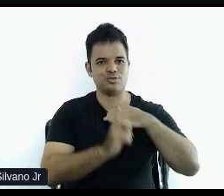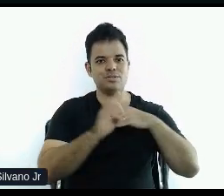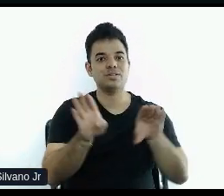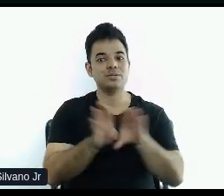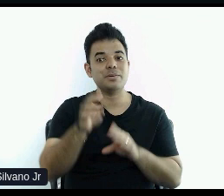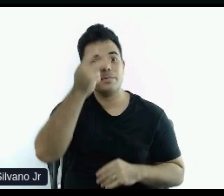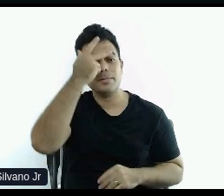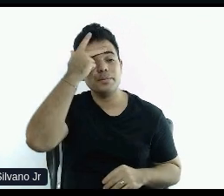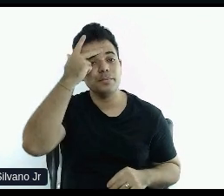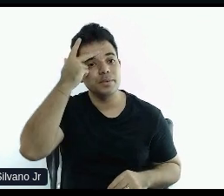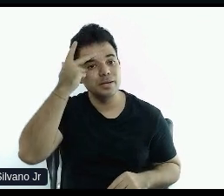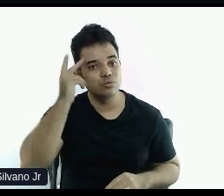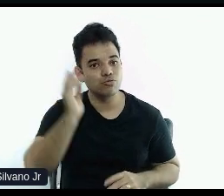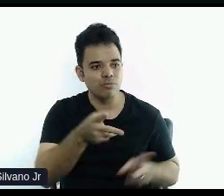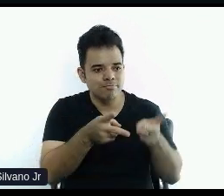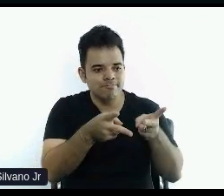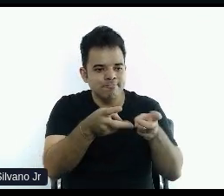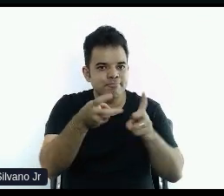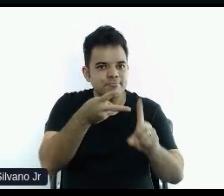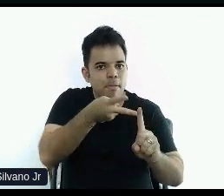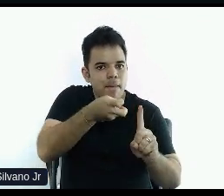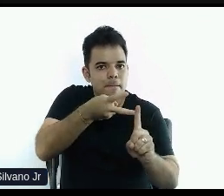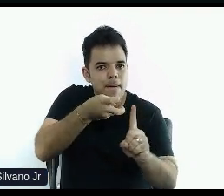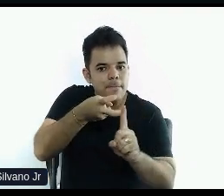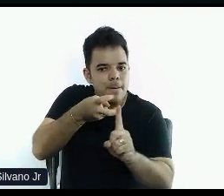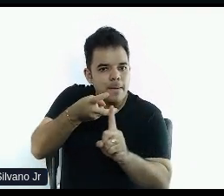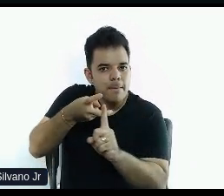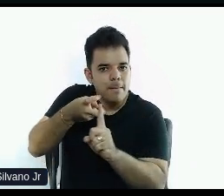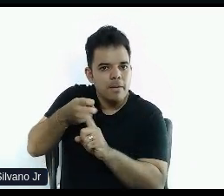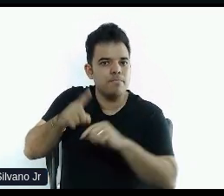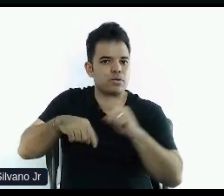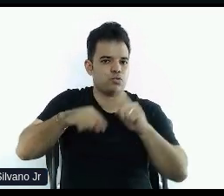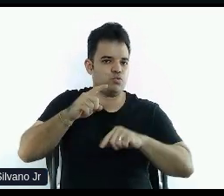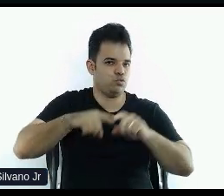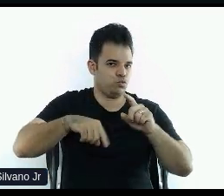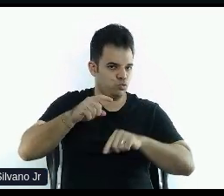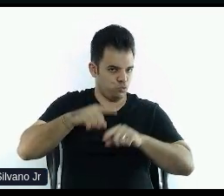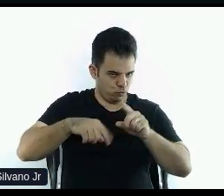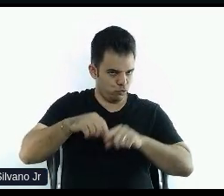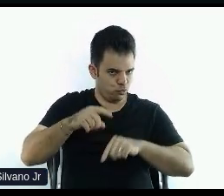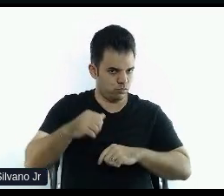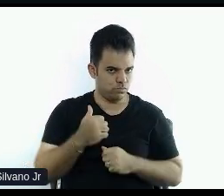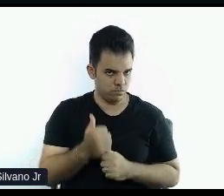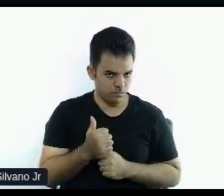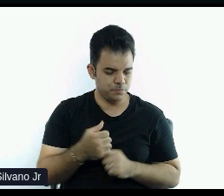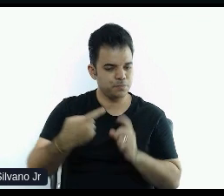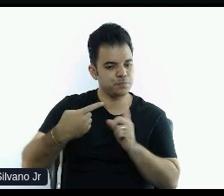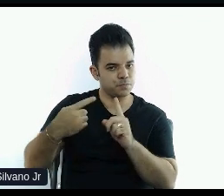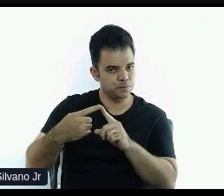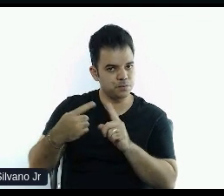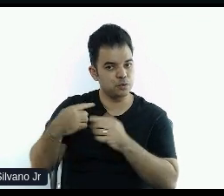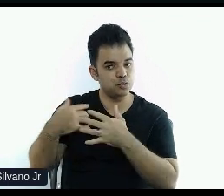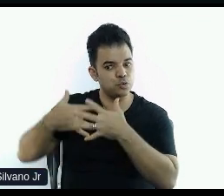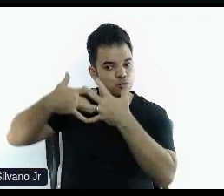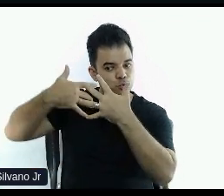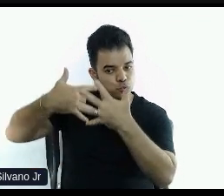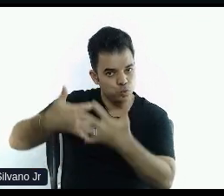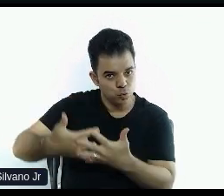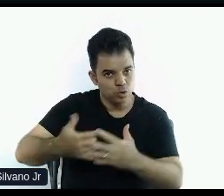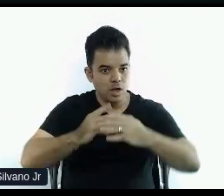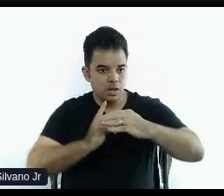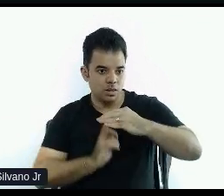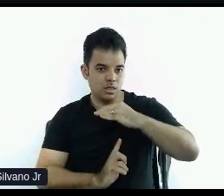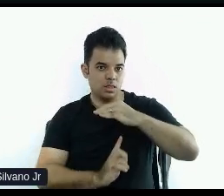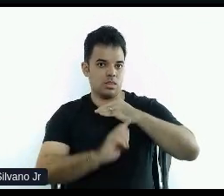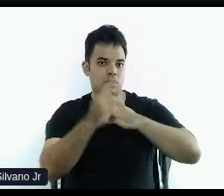foram mapeadas para aquele produto. E aí a gente vai trazer um plus de como as outras pessoas que